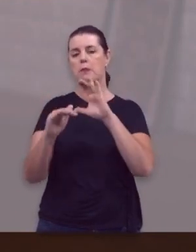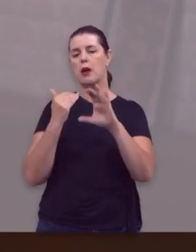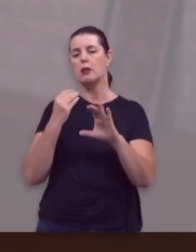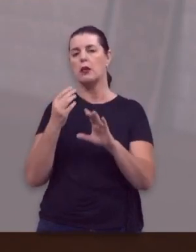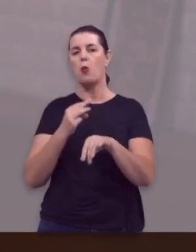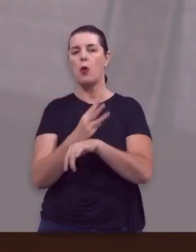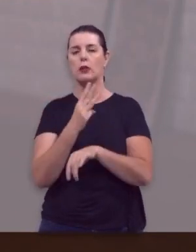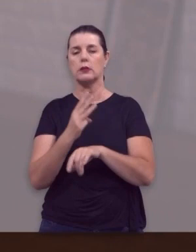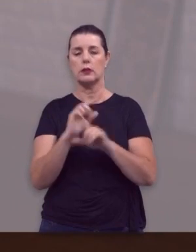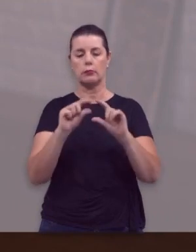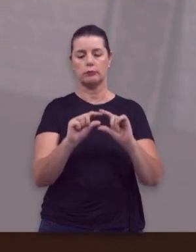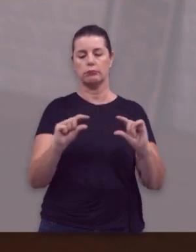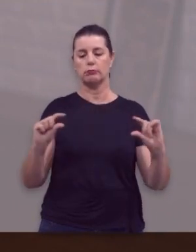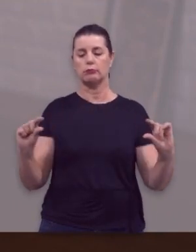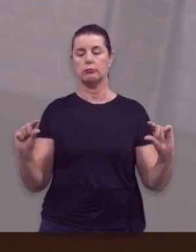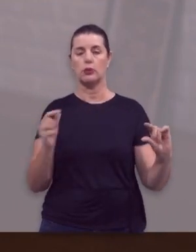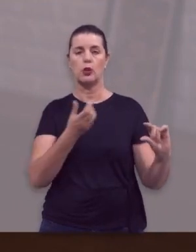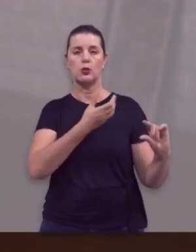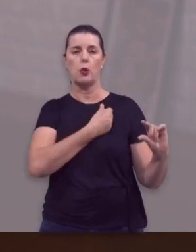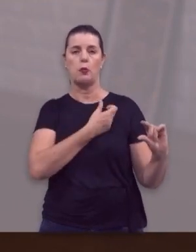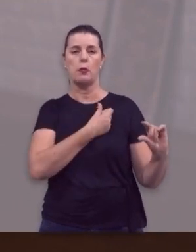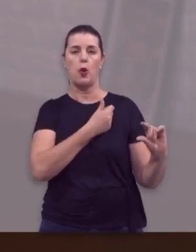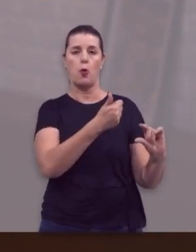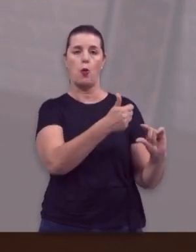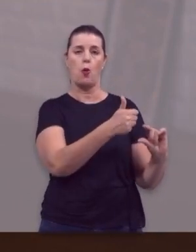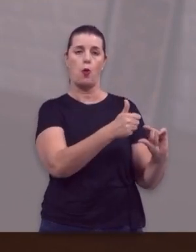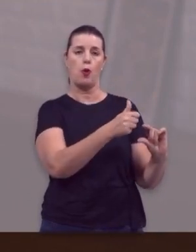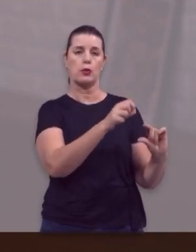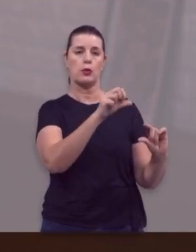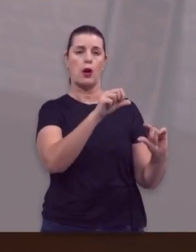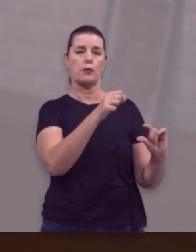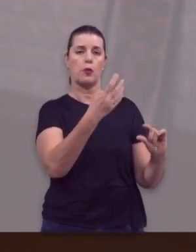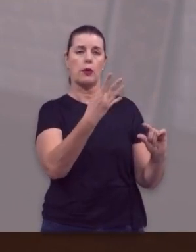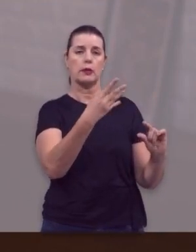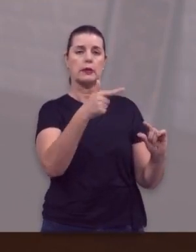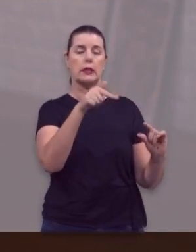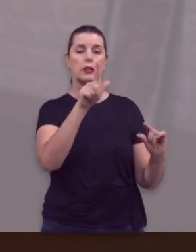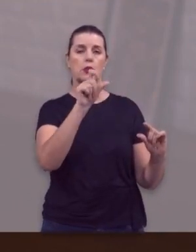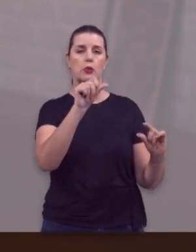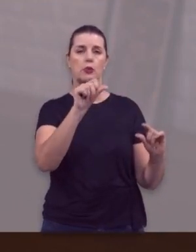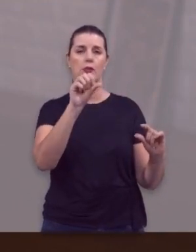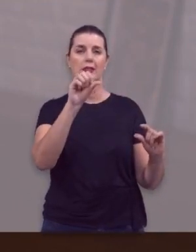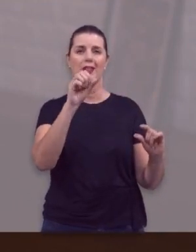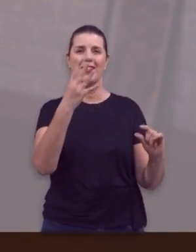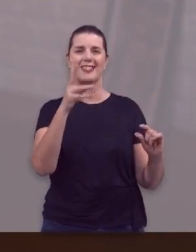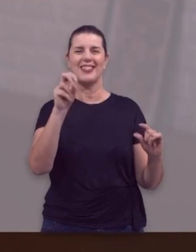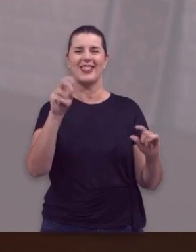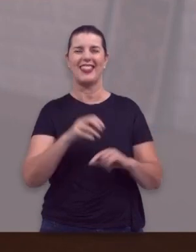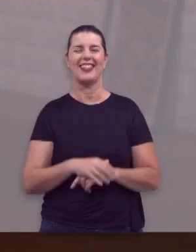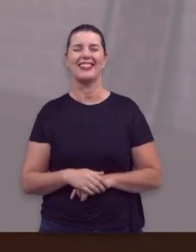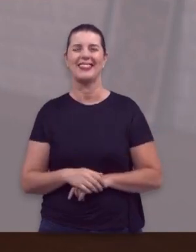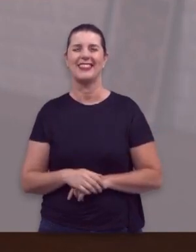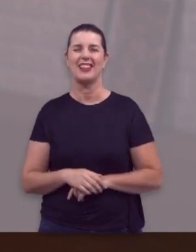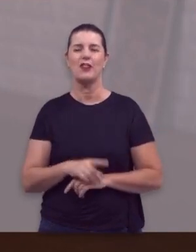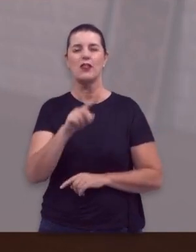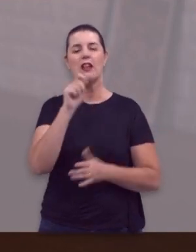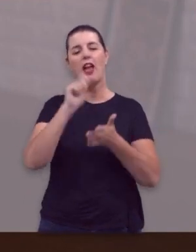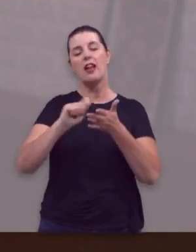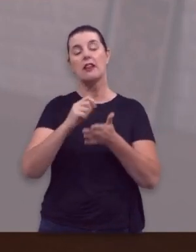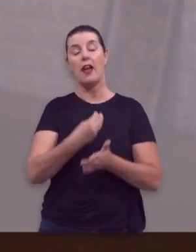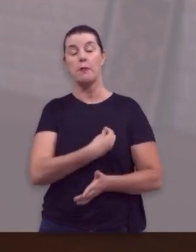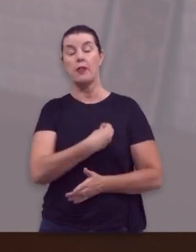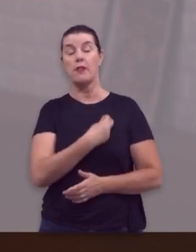Deus fez por nós. Não é o que realizamos para Deus, é o que Cristo realizou na cruz em nosso